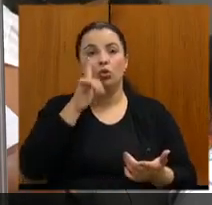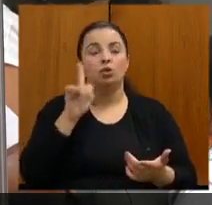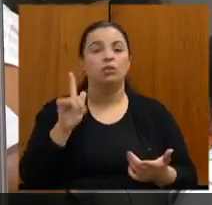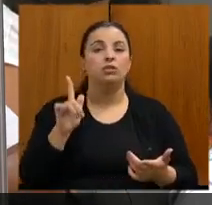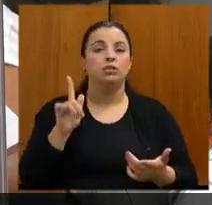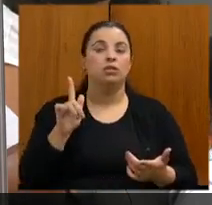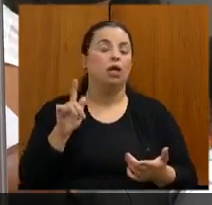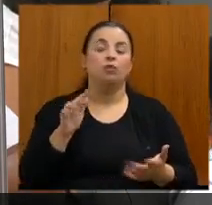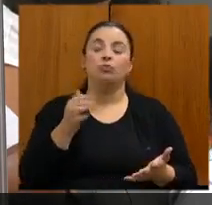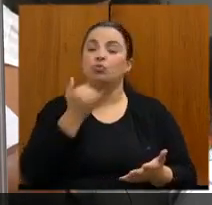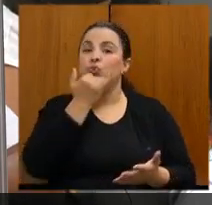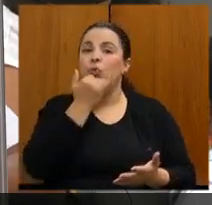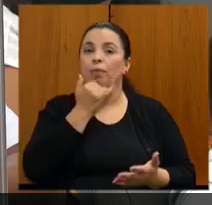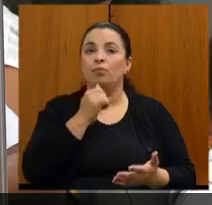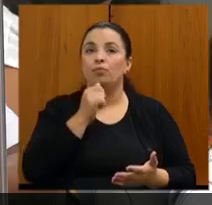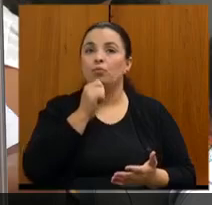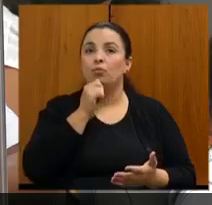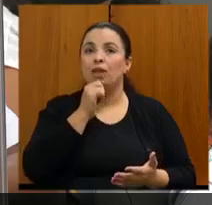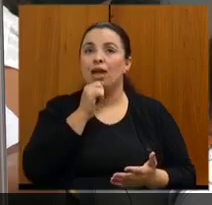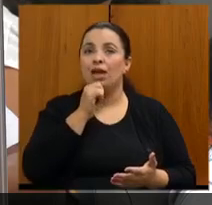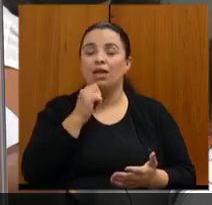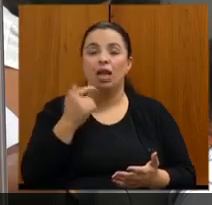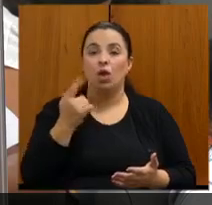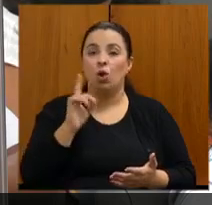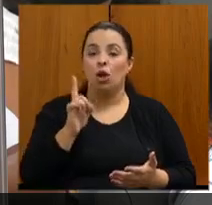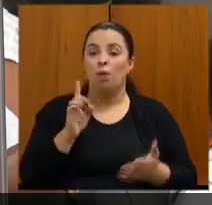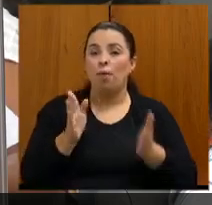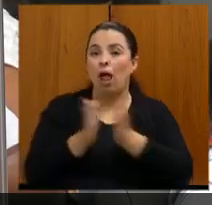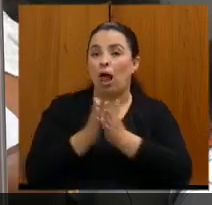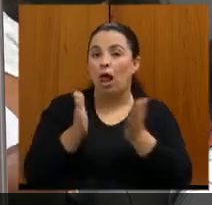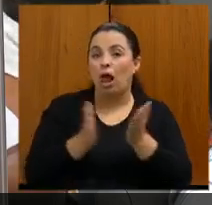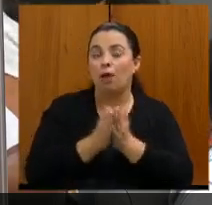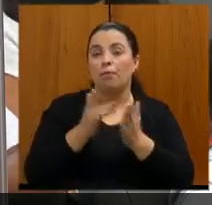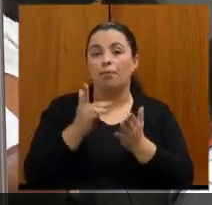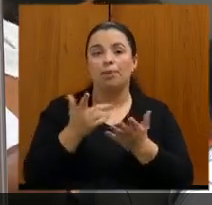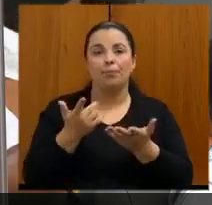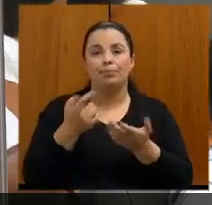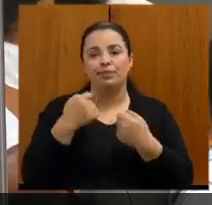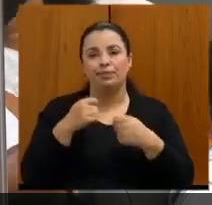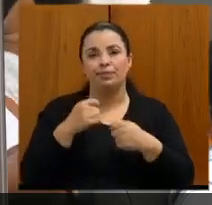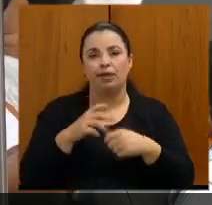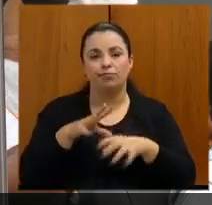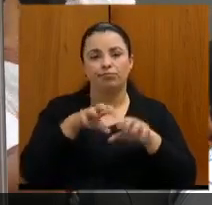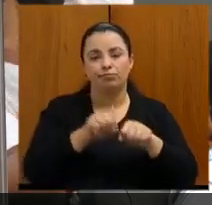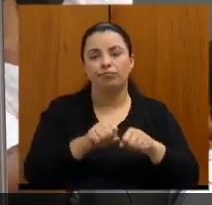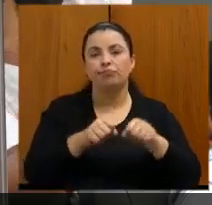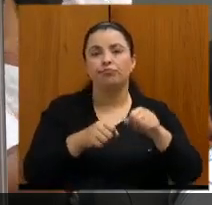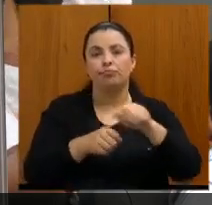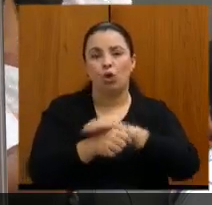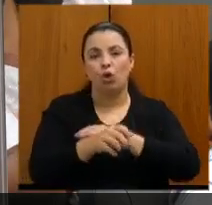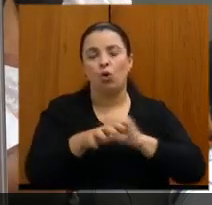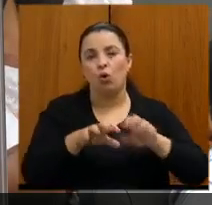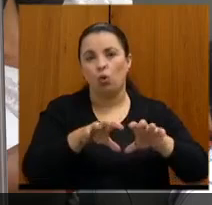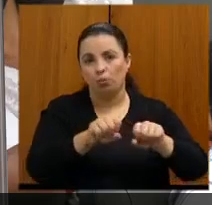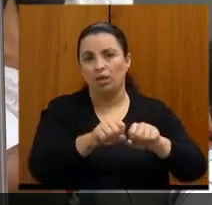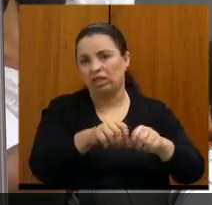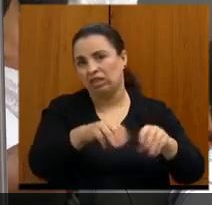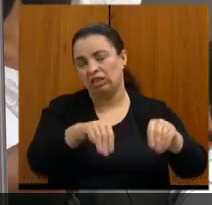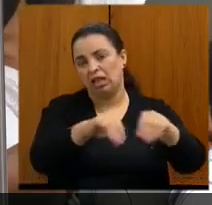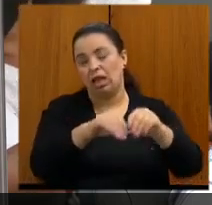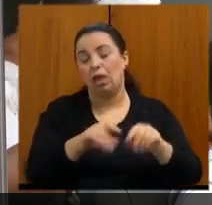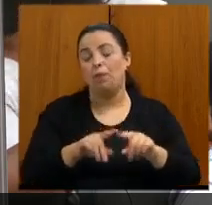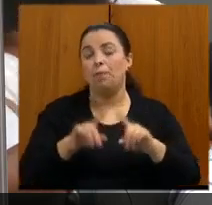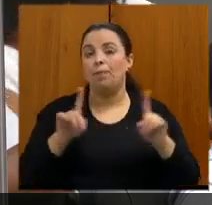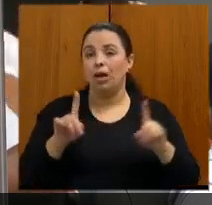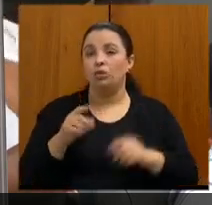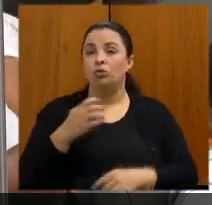de extrema vulnerabilidade de ir para uma ocupação então é Oi e o estado também sabia como se colocar